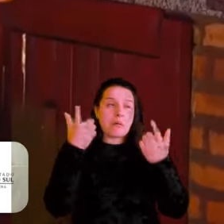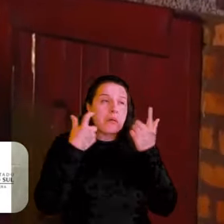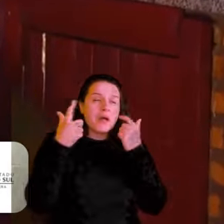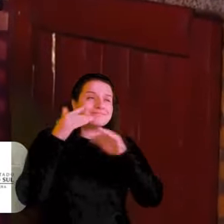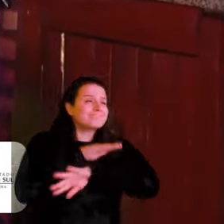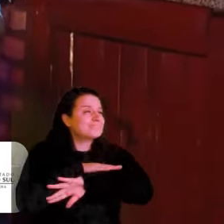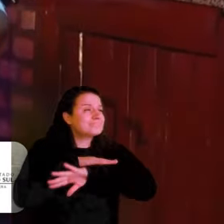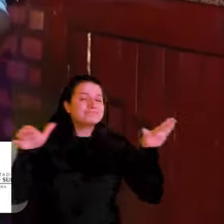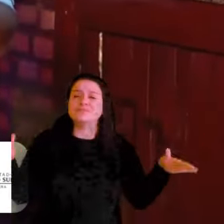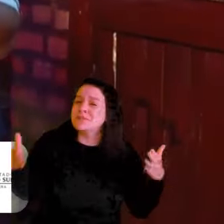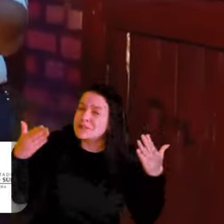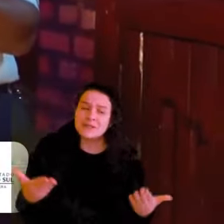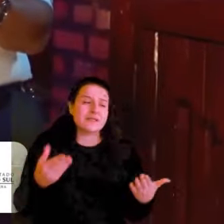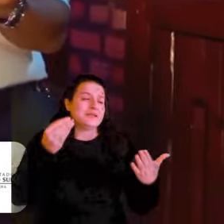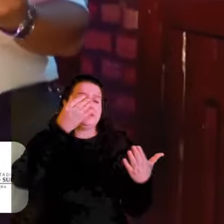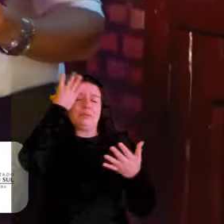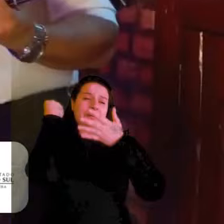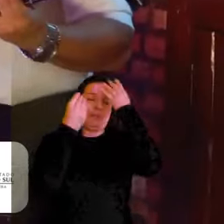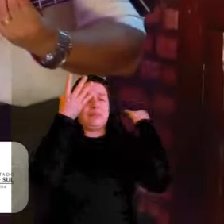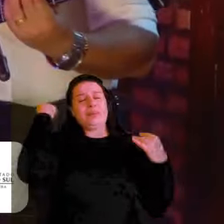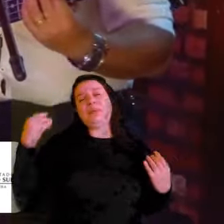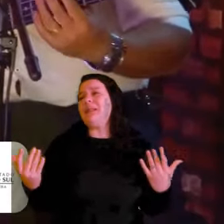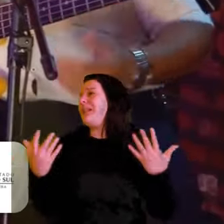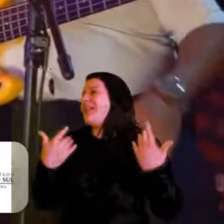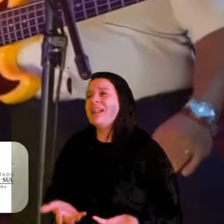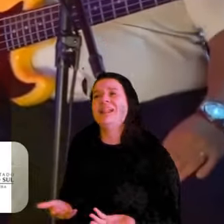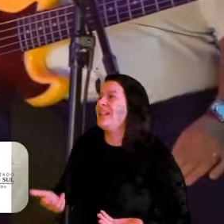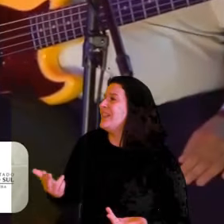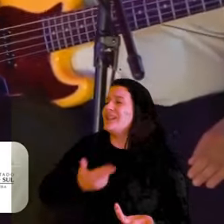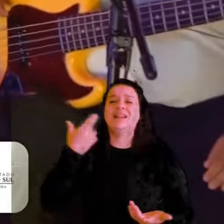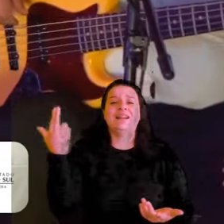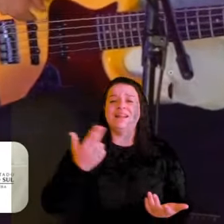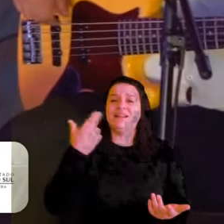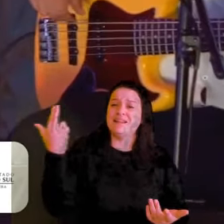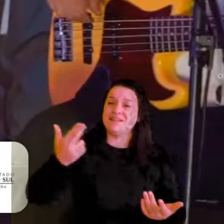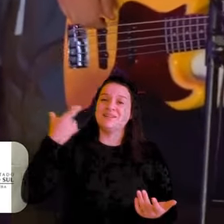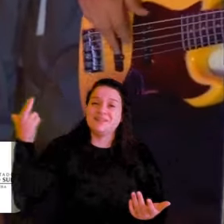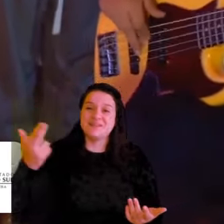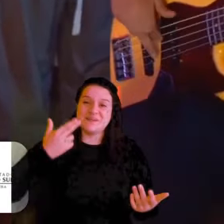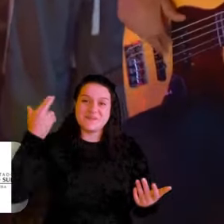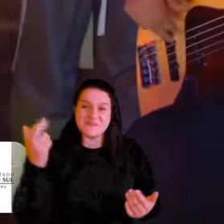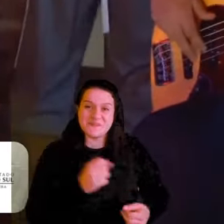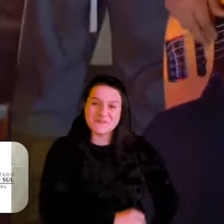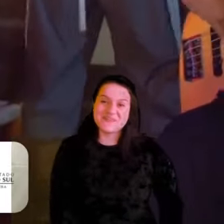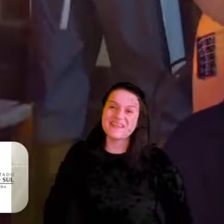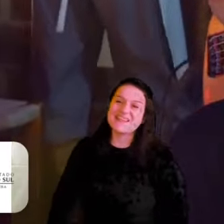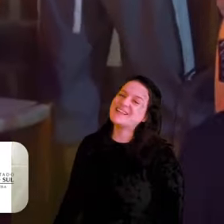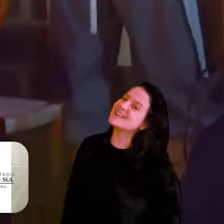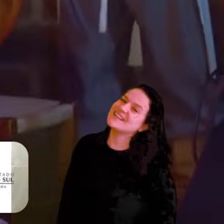sofrer. Já chega de chorar, tentando te esquecer.